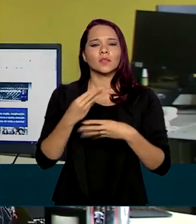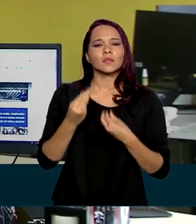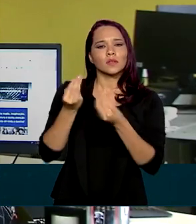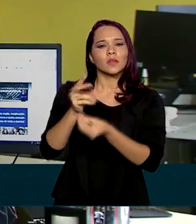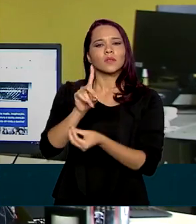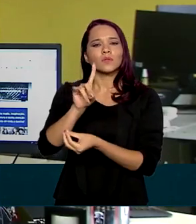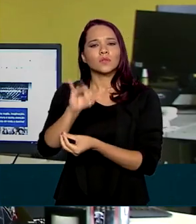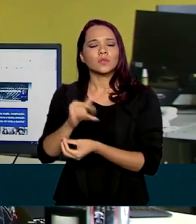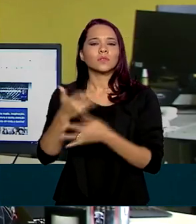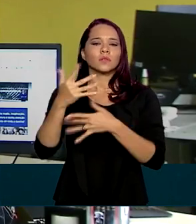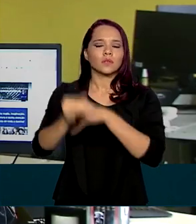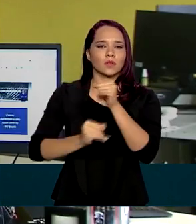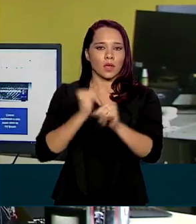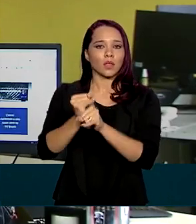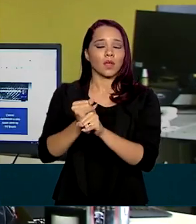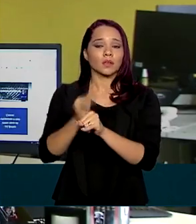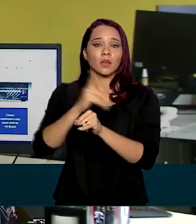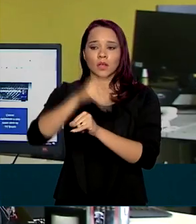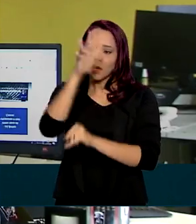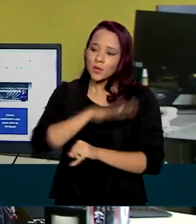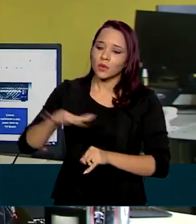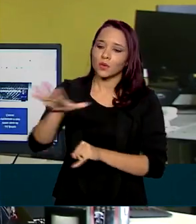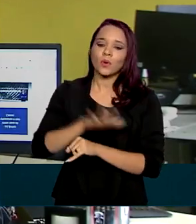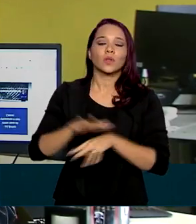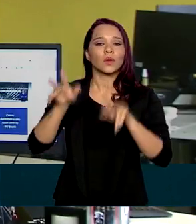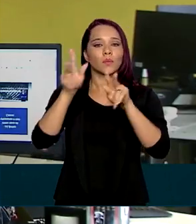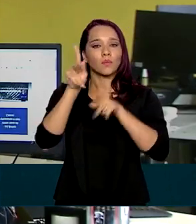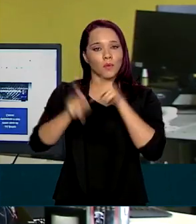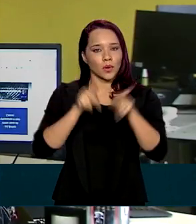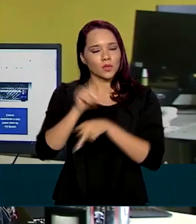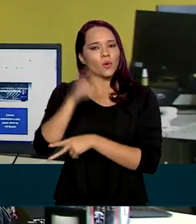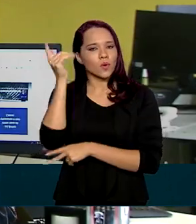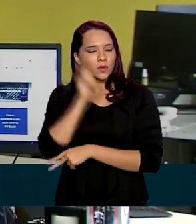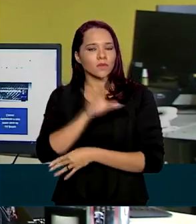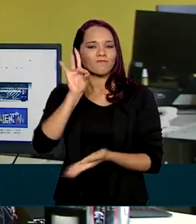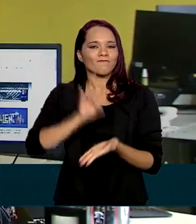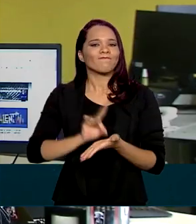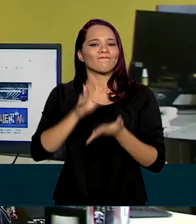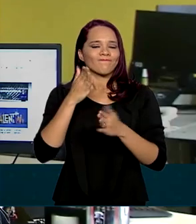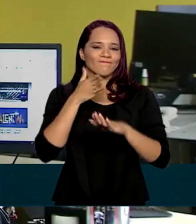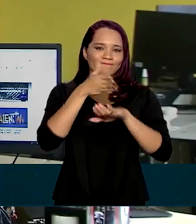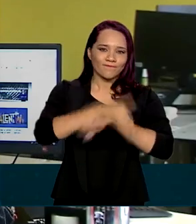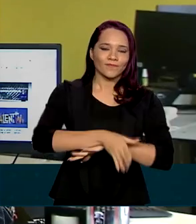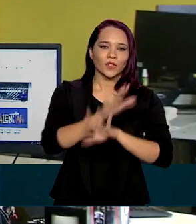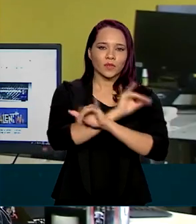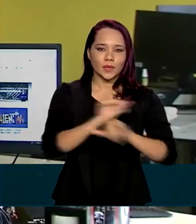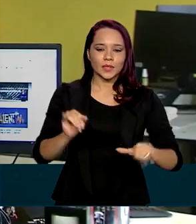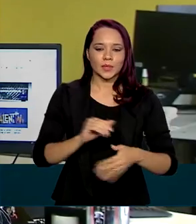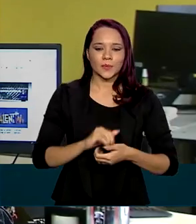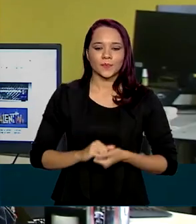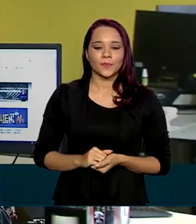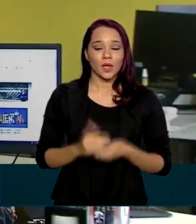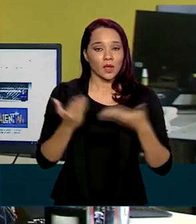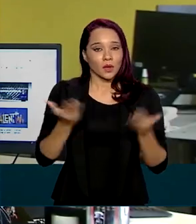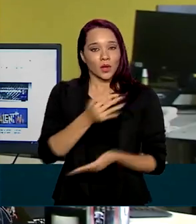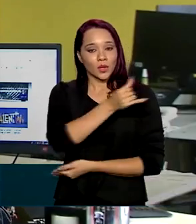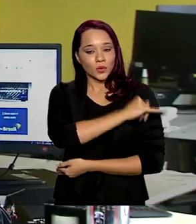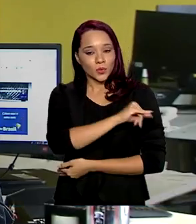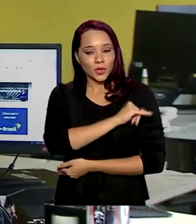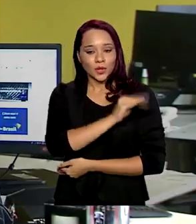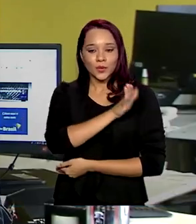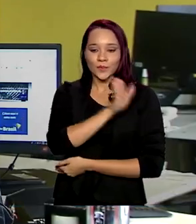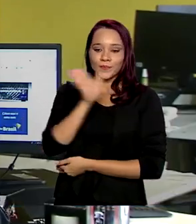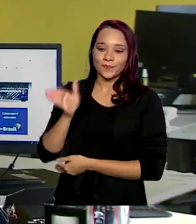em plataforma online, para que toda a população realmente tenha acesso às informações. Paulo Garritano, do Rio de Janeiro,